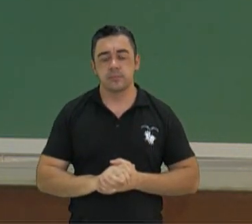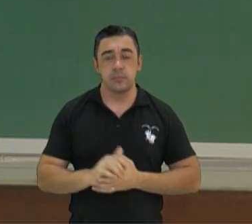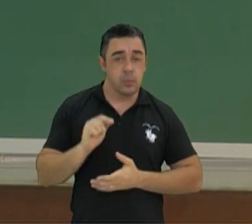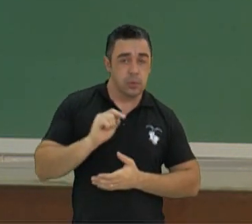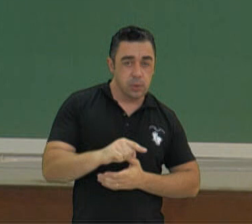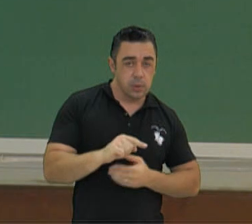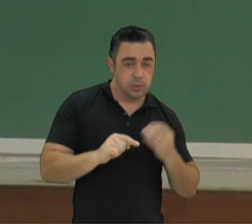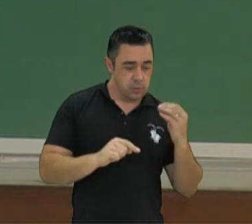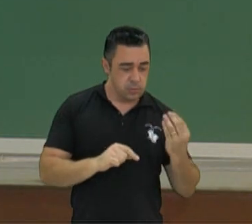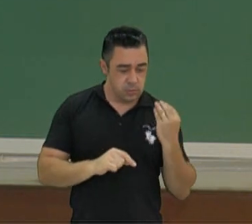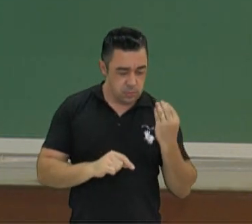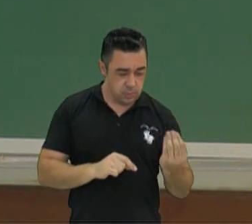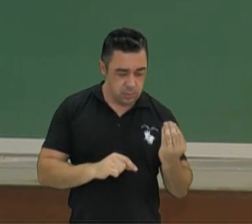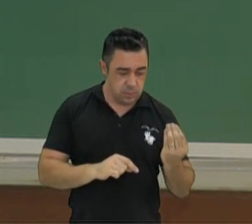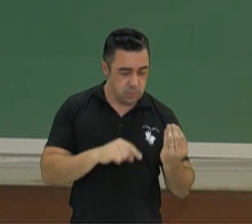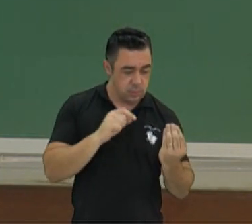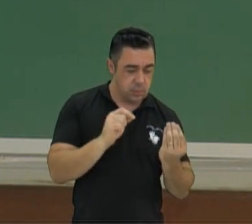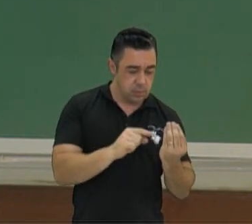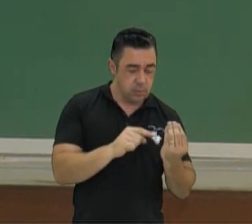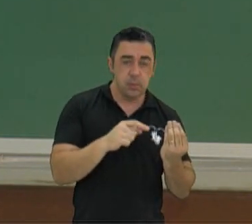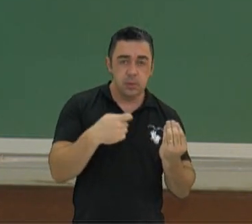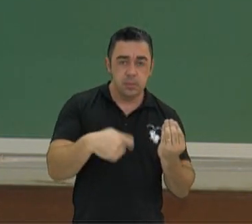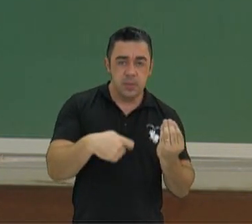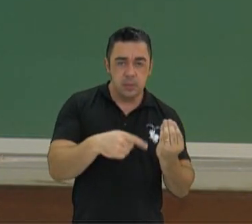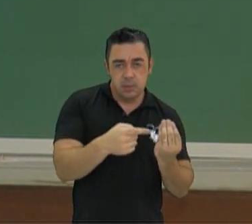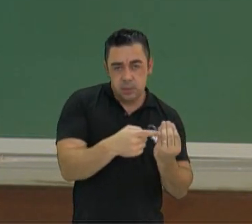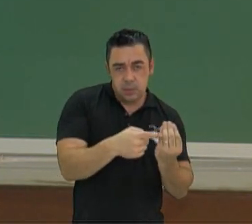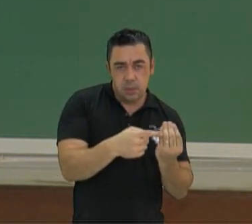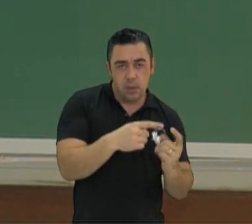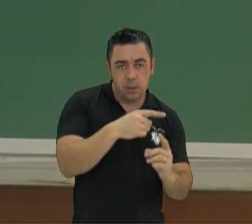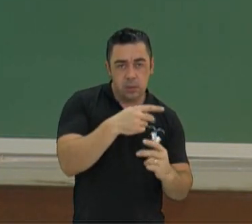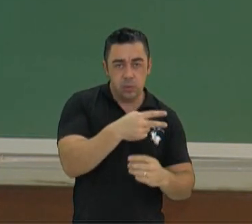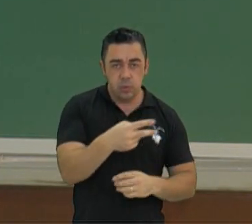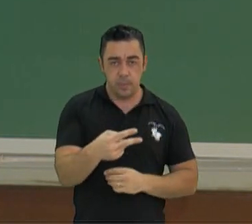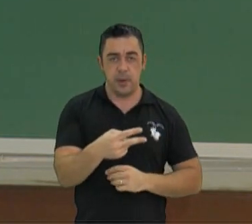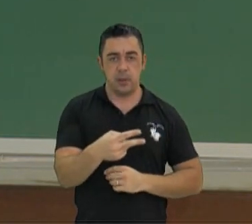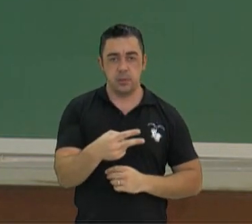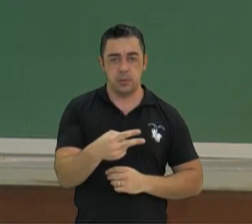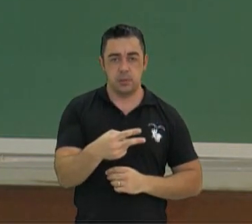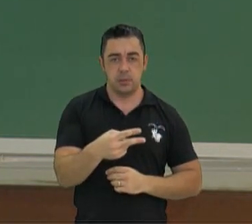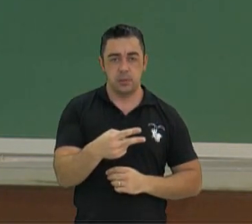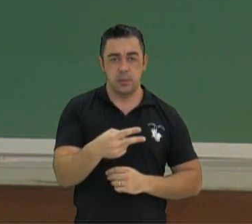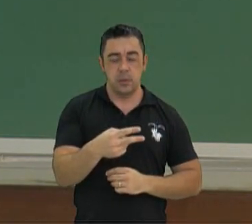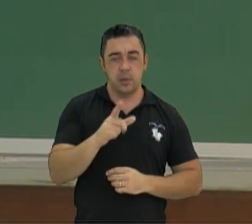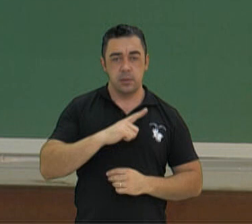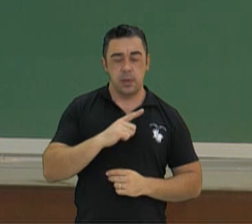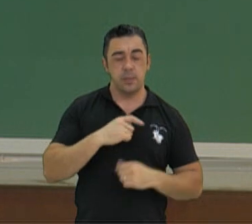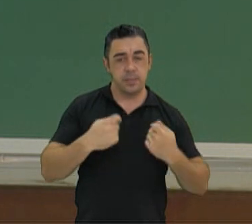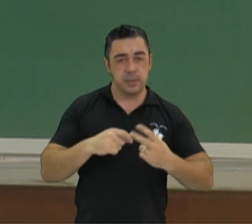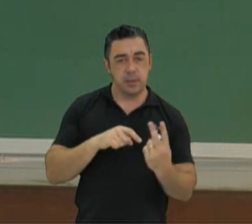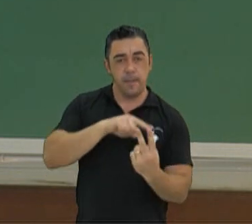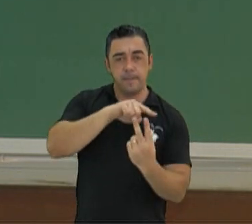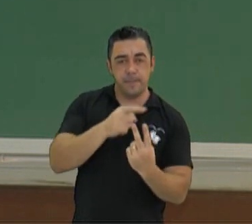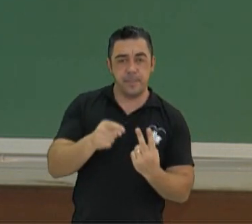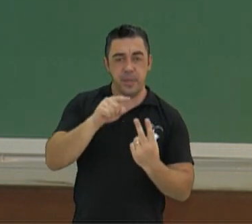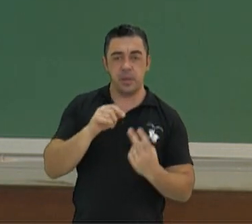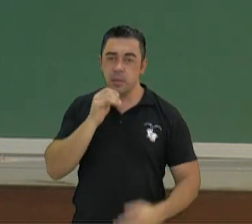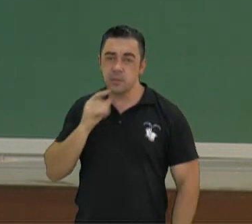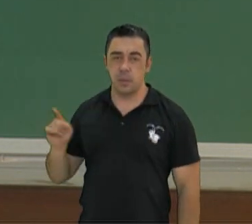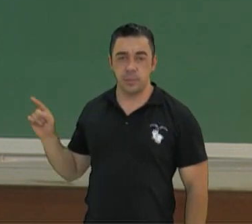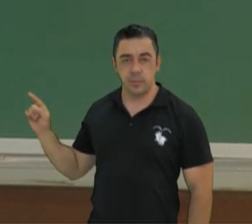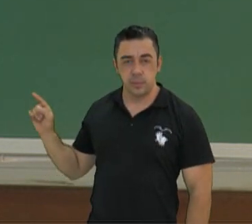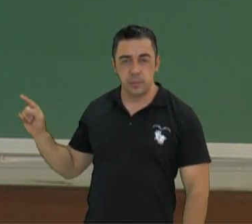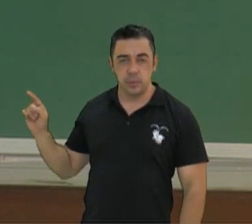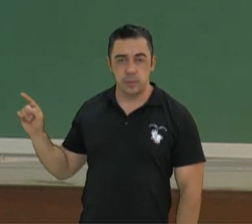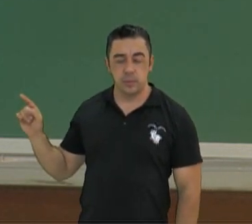composto, a substância, precisa apresentar ligação dupla, ele precisa apresentar ligação π, certo? Então nós temos aqui um exemplo, ó,